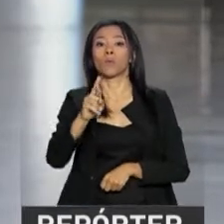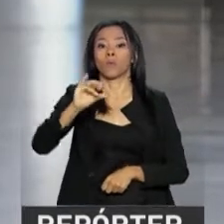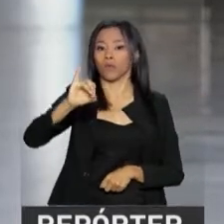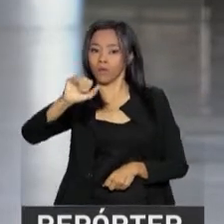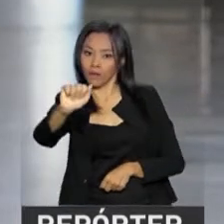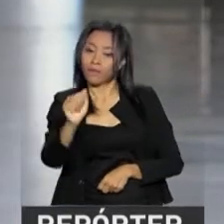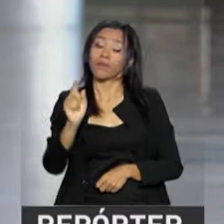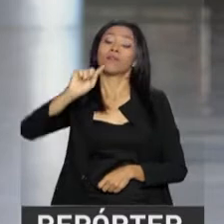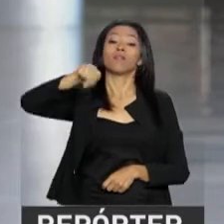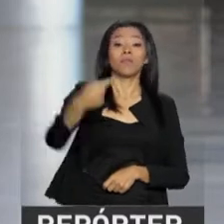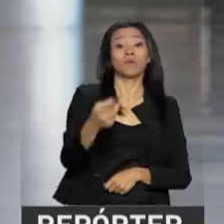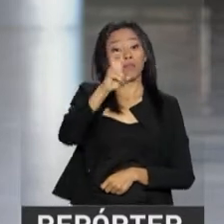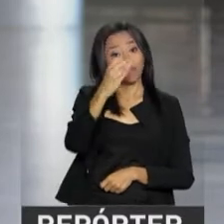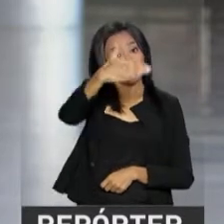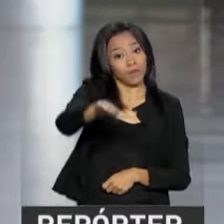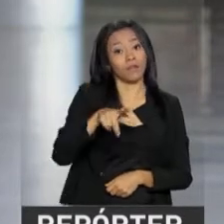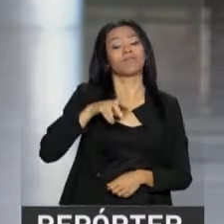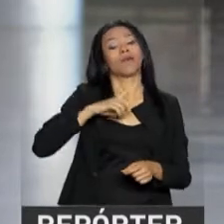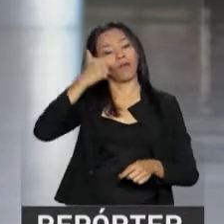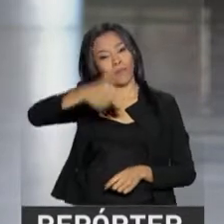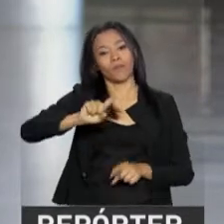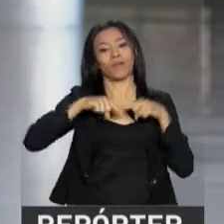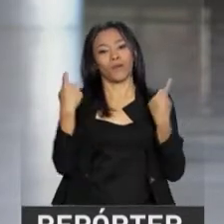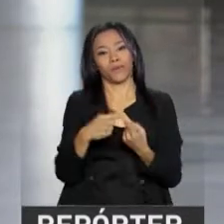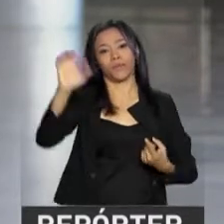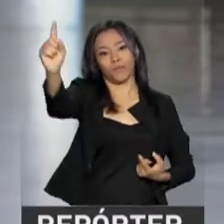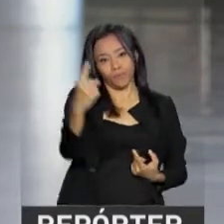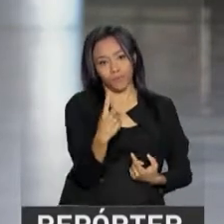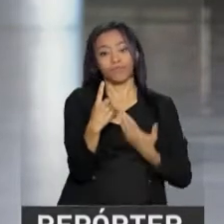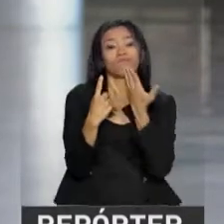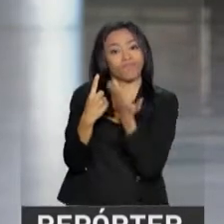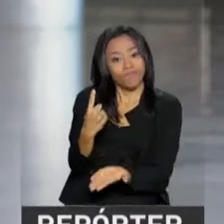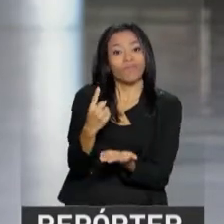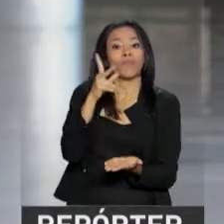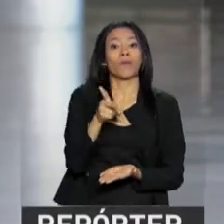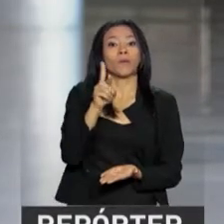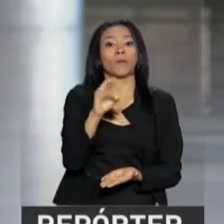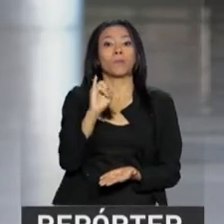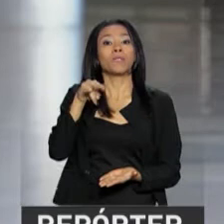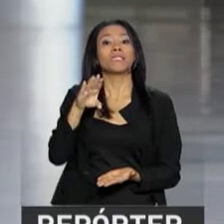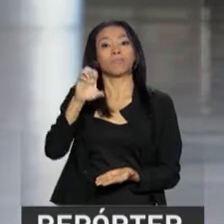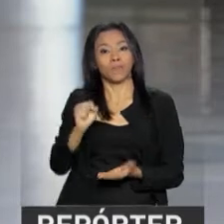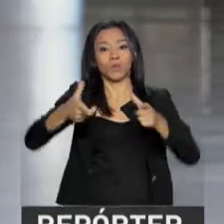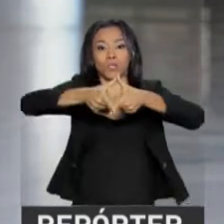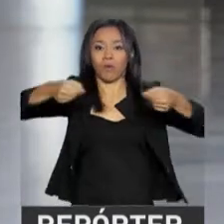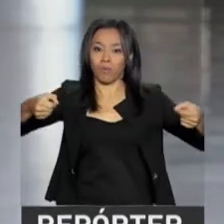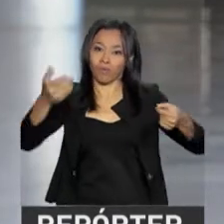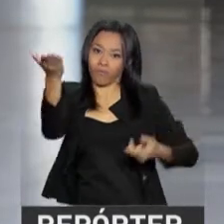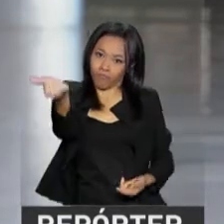o presidente michel temer recebe em audiência no palácio do planalto sua alteza imperial príncipe herdeiro do japão naruhito